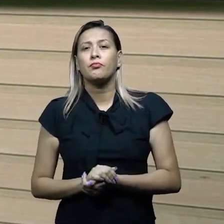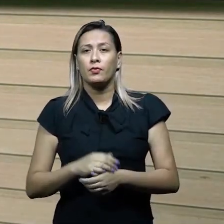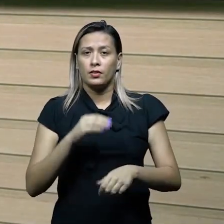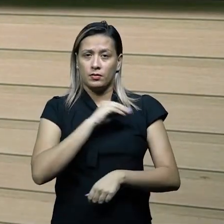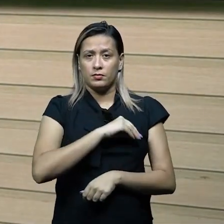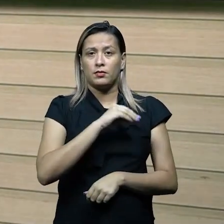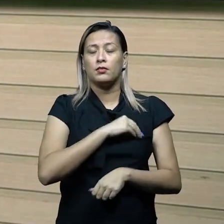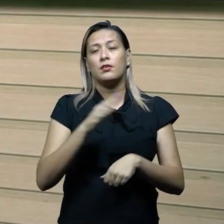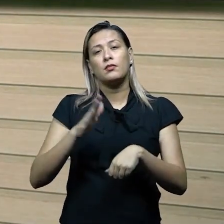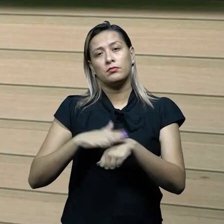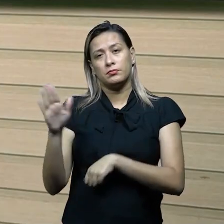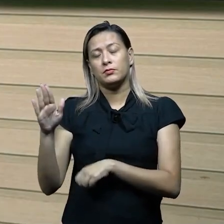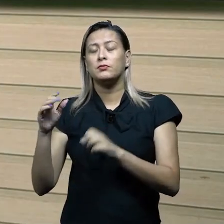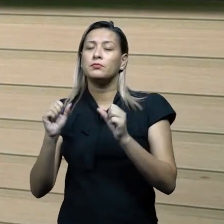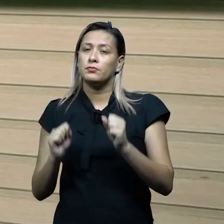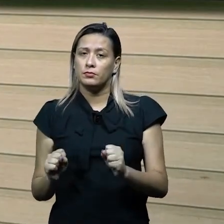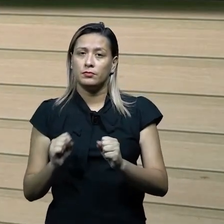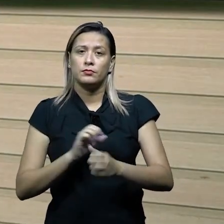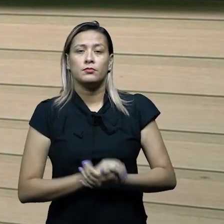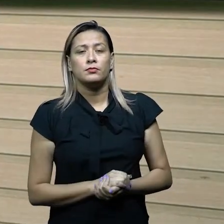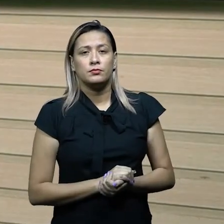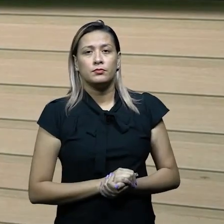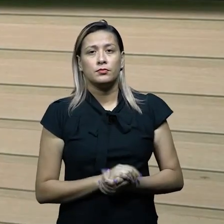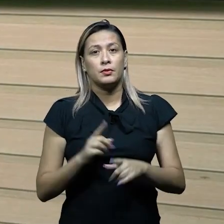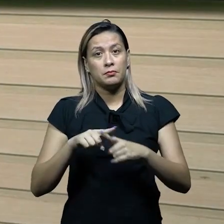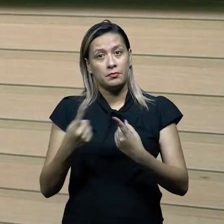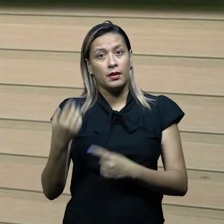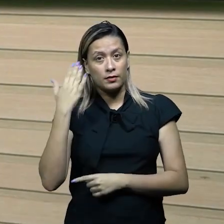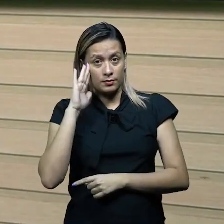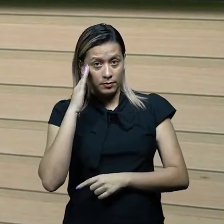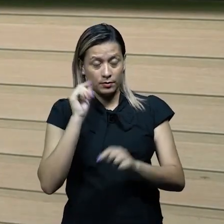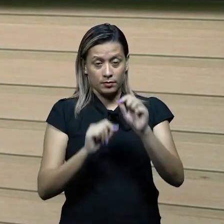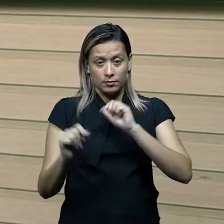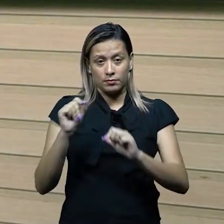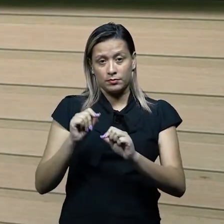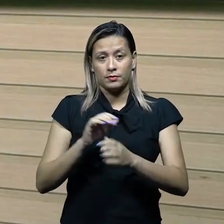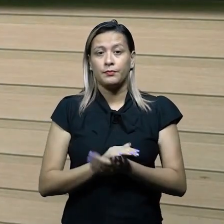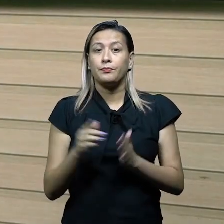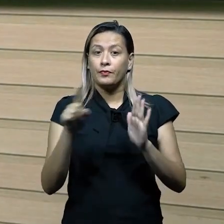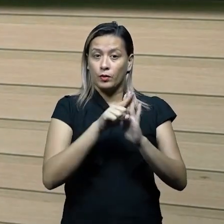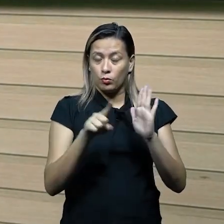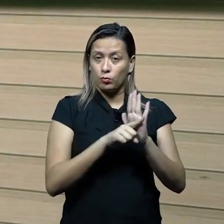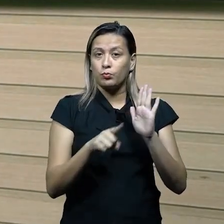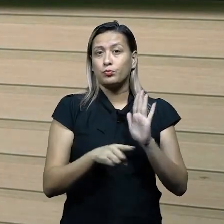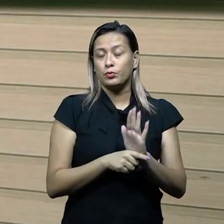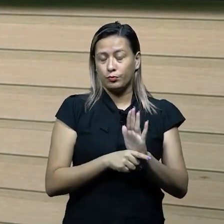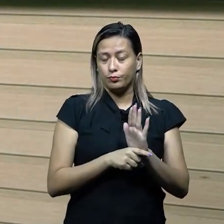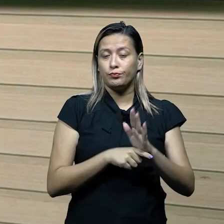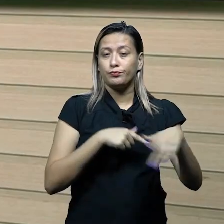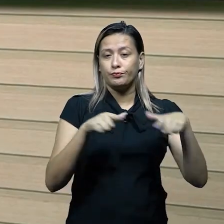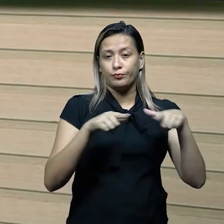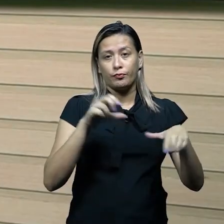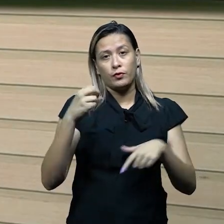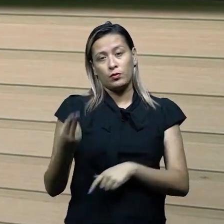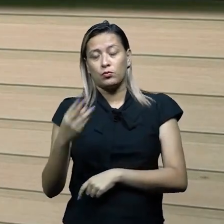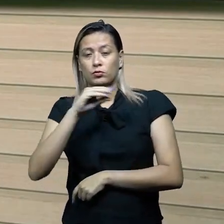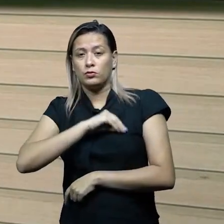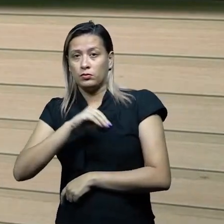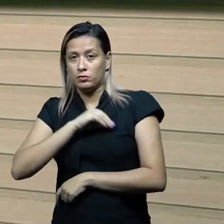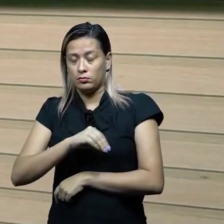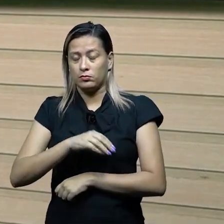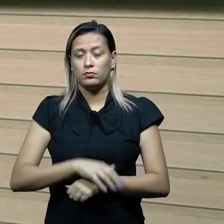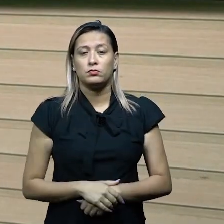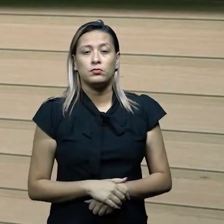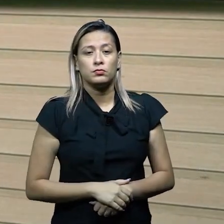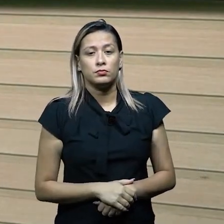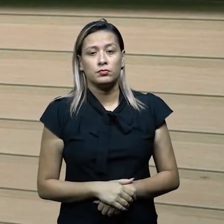acontece? Meu salário pode aumentar. Necessariamente eu quero que a gente entenda que no plano de cargos e salários ou no plano de cargos e carreiras, que eu vou ilustrar daqui a